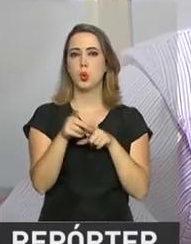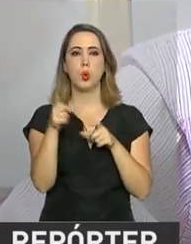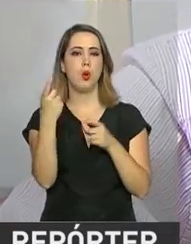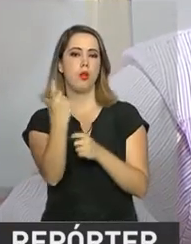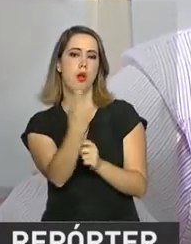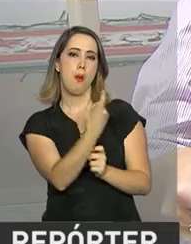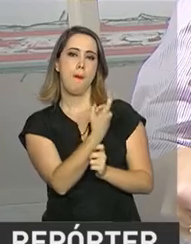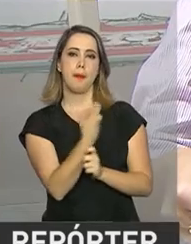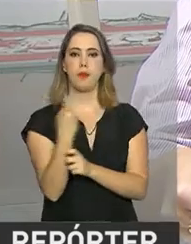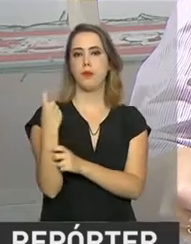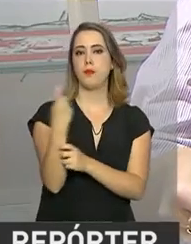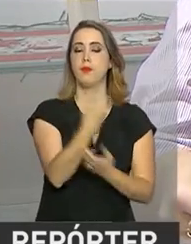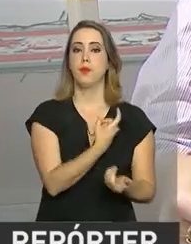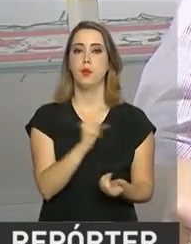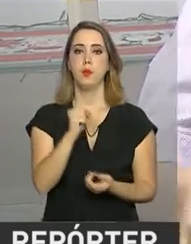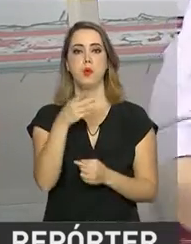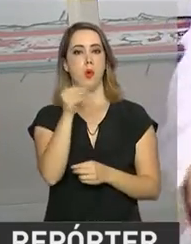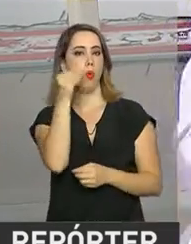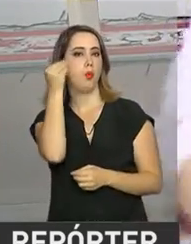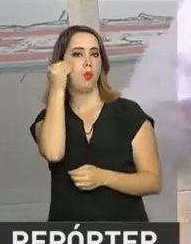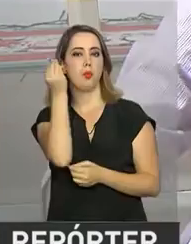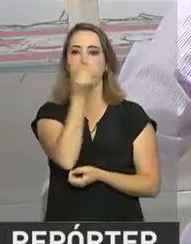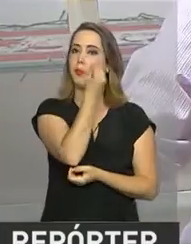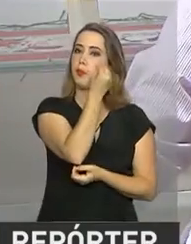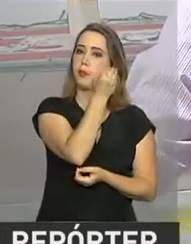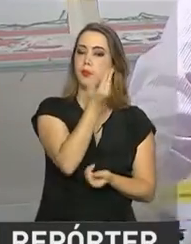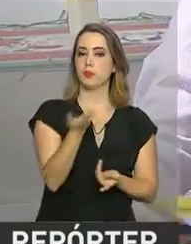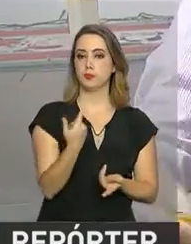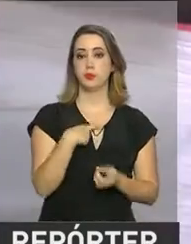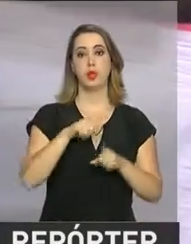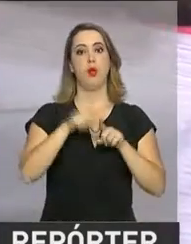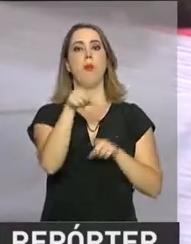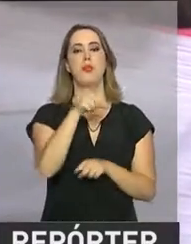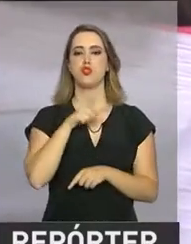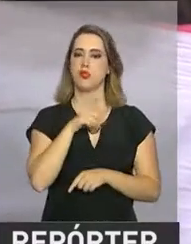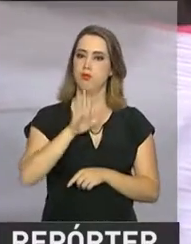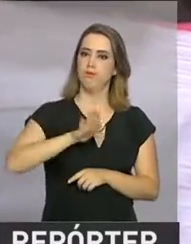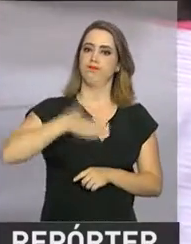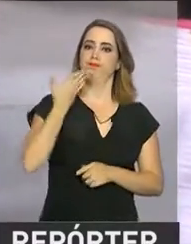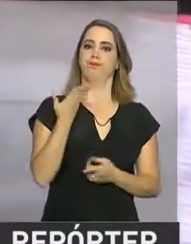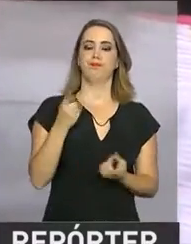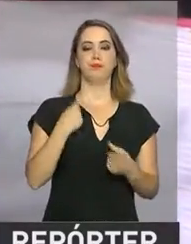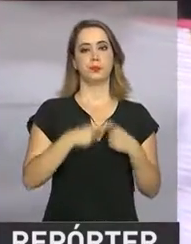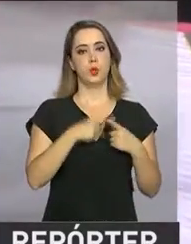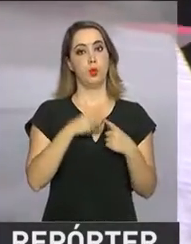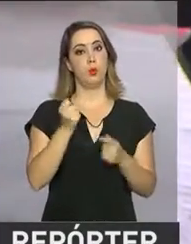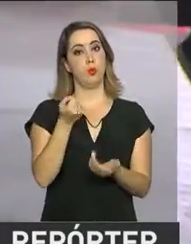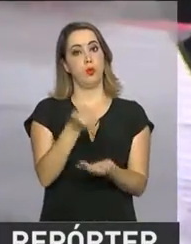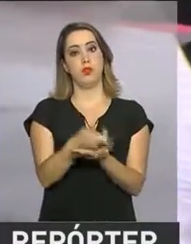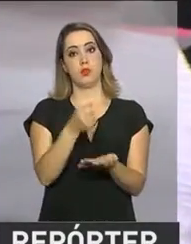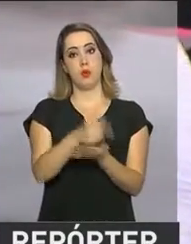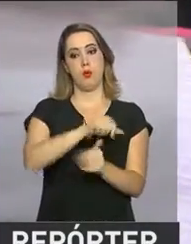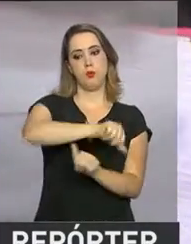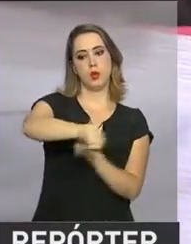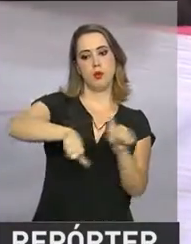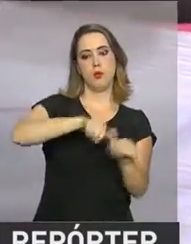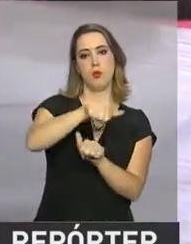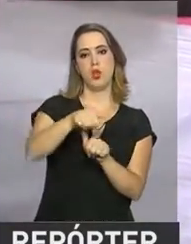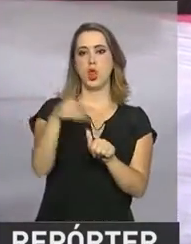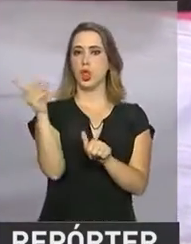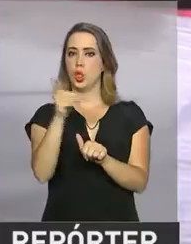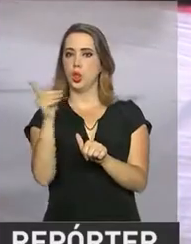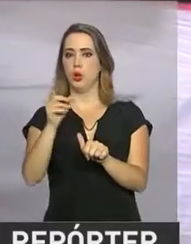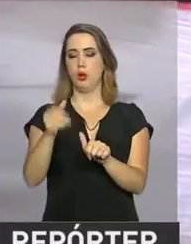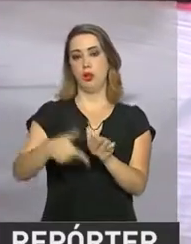maquiagens mas a família de marina já passou por surpresas é que as compras no exterior são convertidas para o real no fechamento